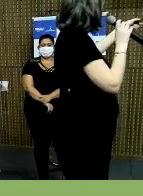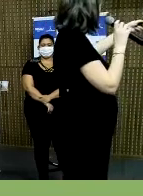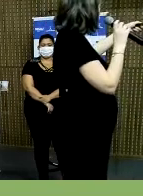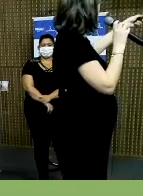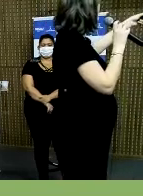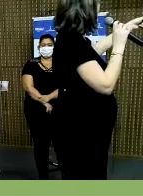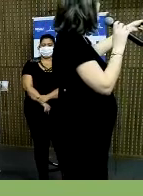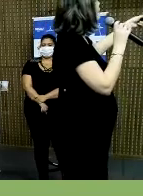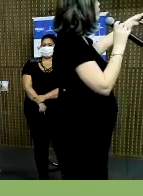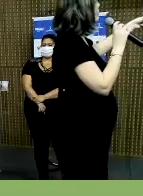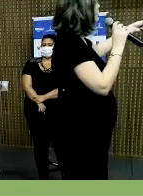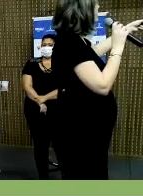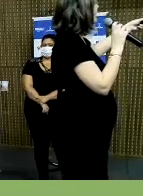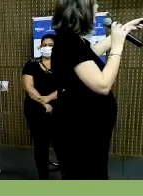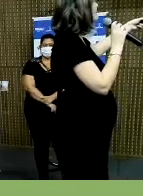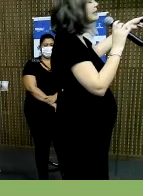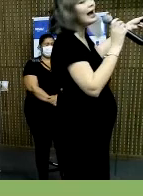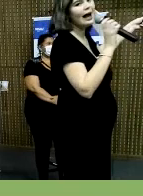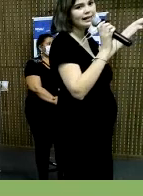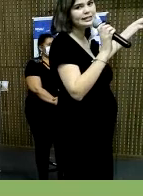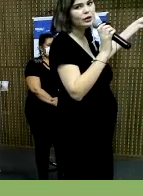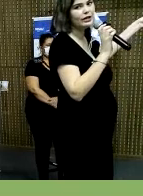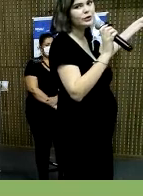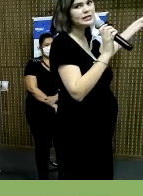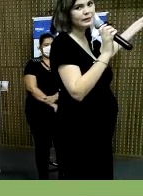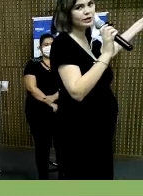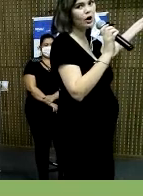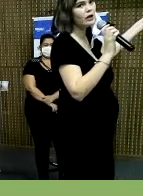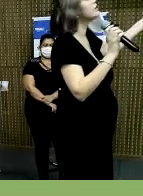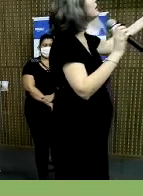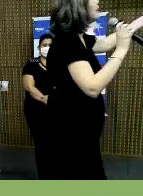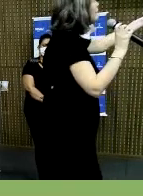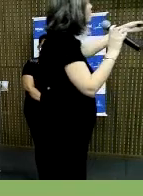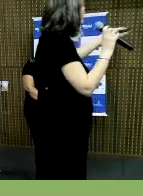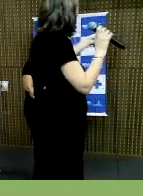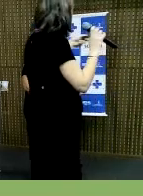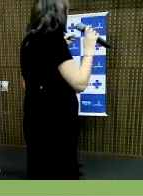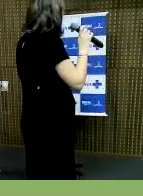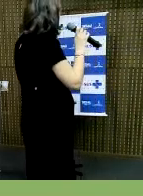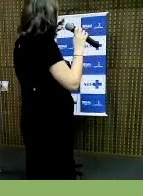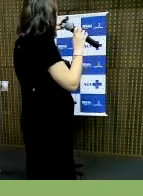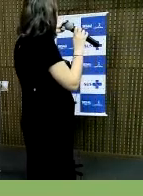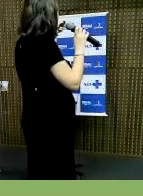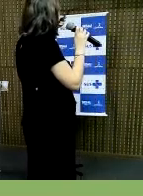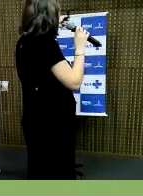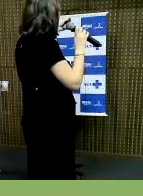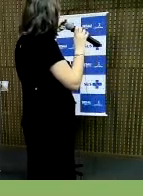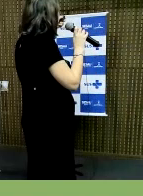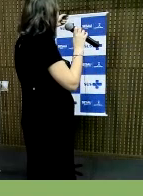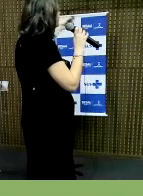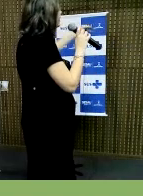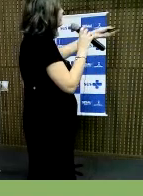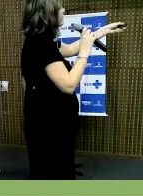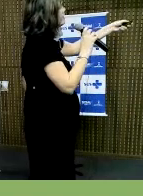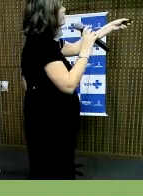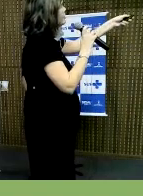Então, aqui a gente tem entrada com acolhimento do ACS, é sintomático respiratório, vinha por trás da unidade e esperava nesse